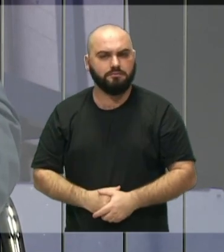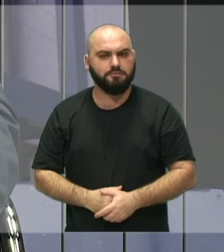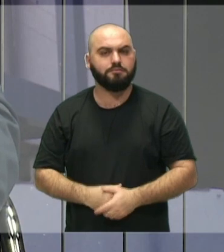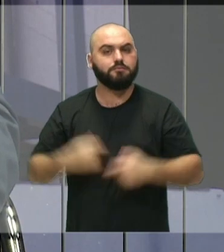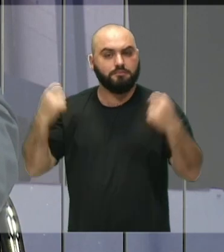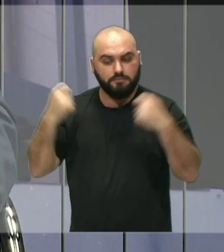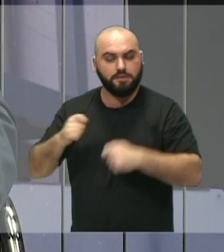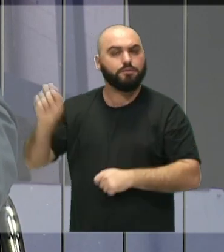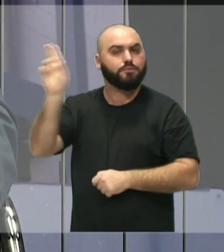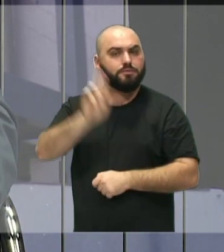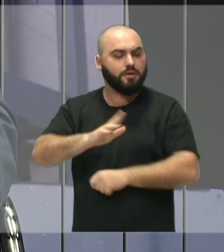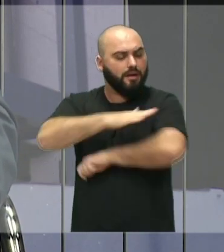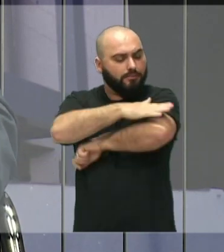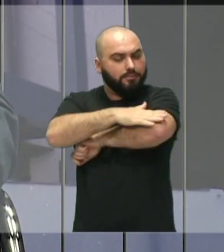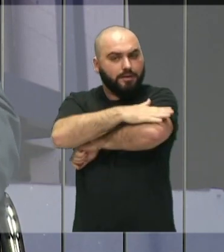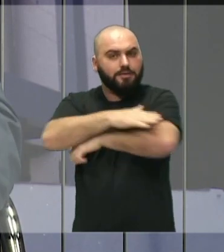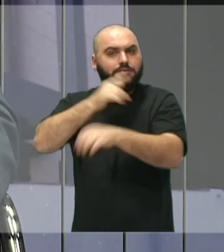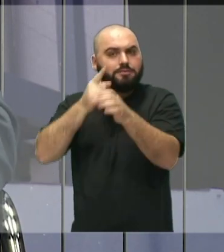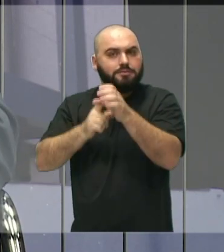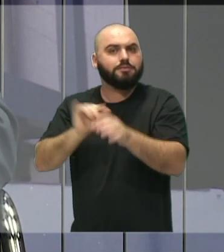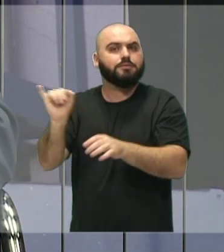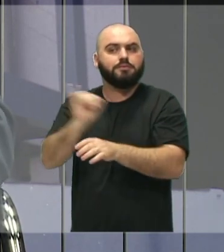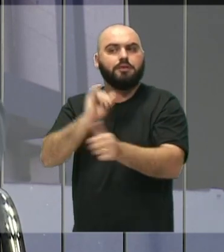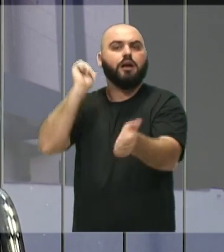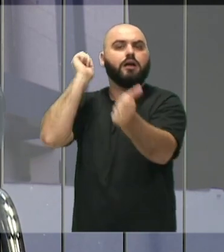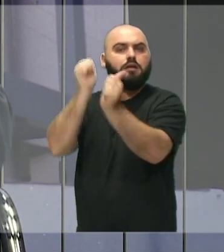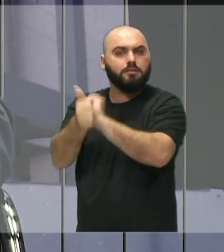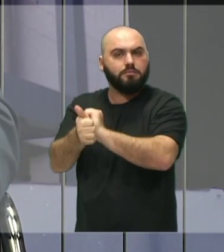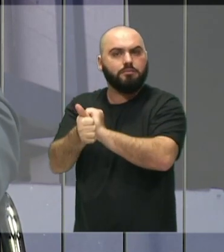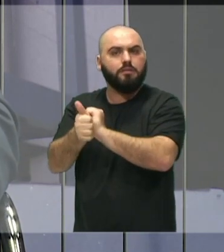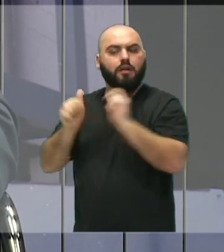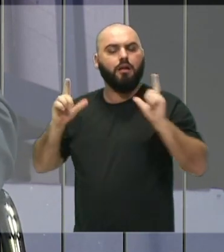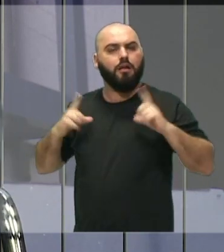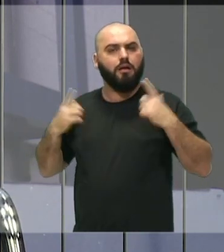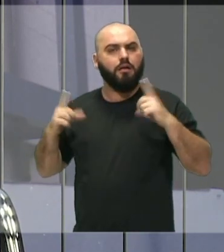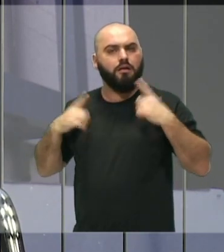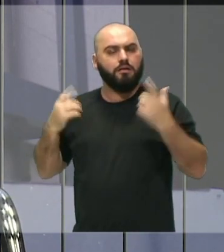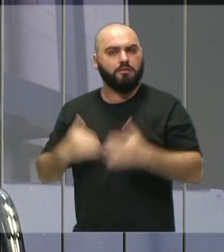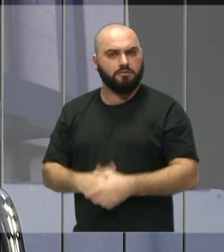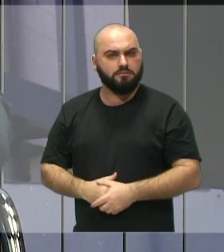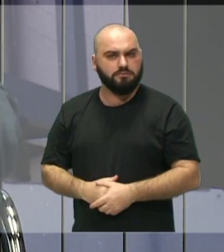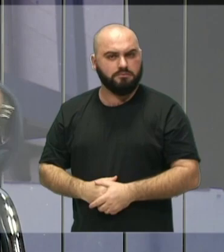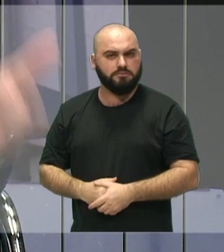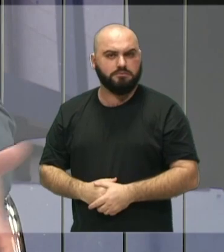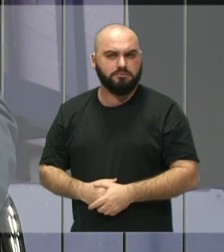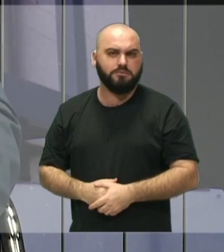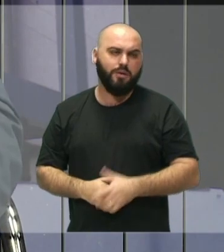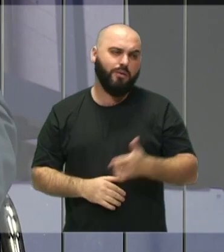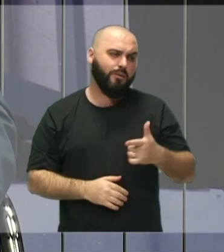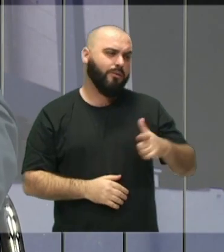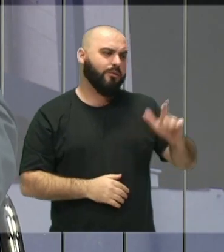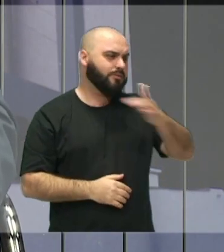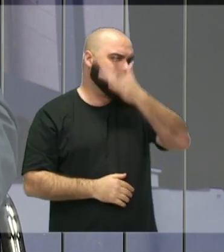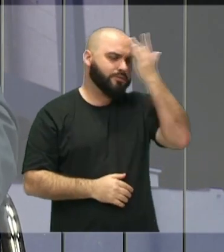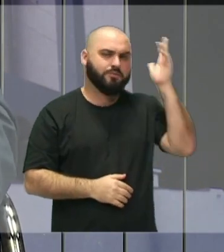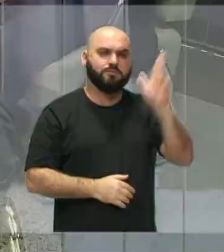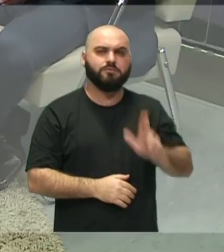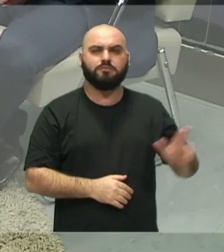as praças da cidade com projetos de esporte e lazer antes que as praças são ocupadas por outras coisas.